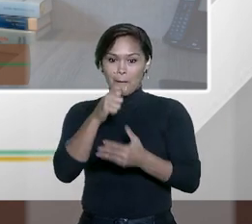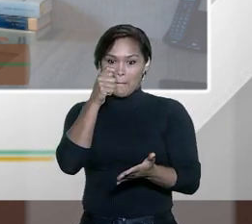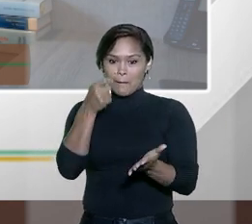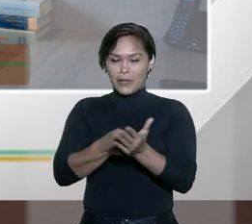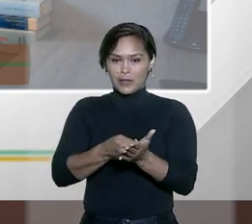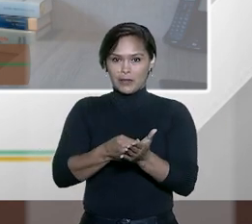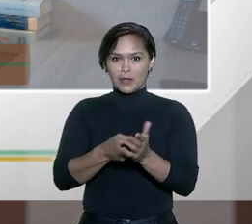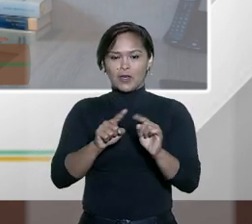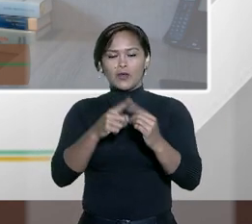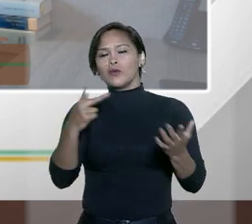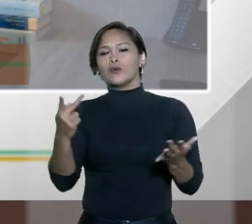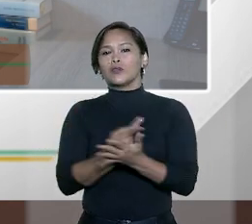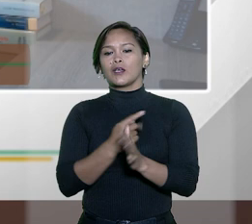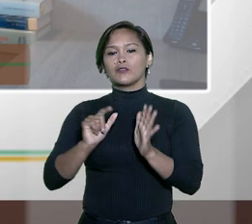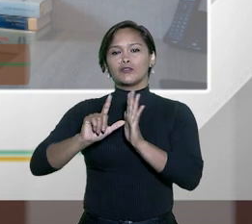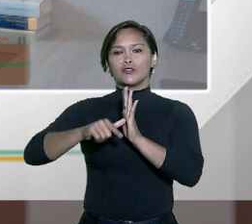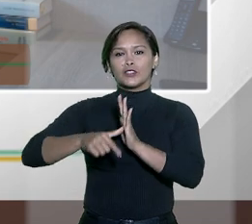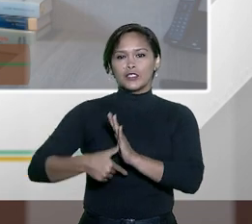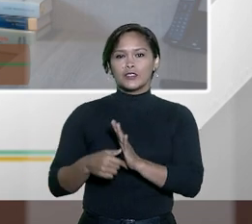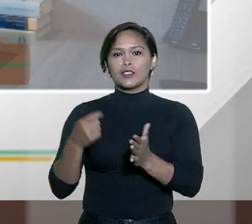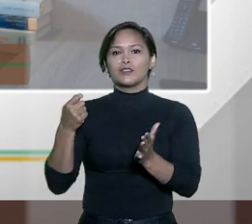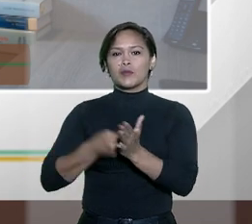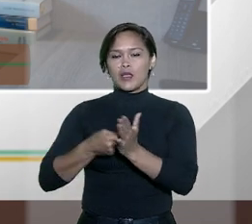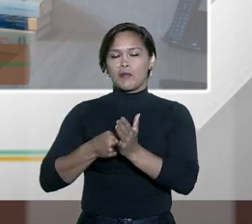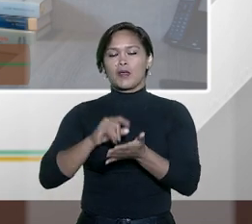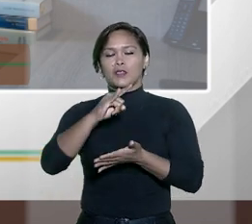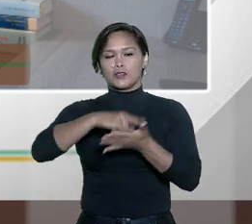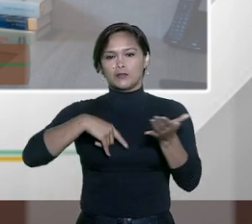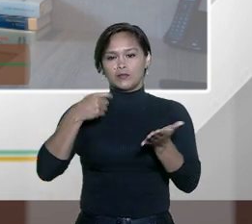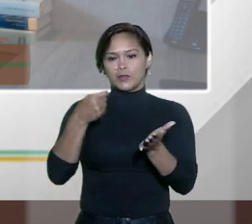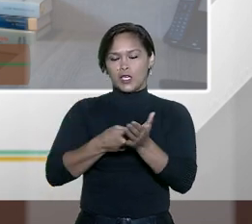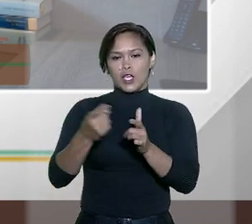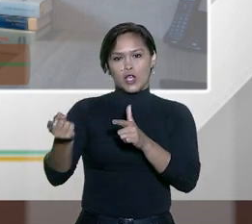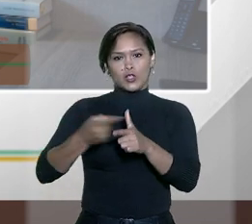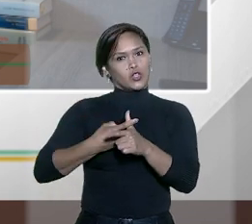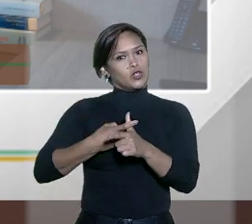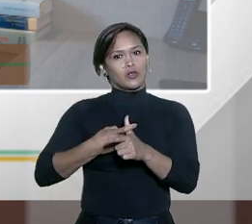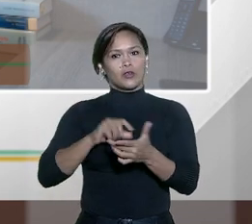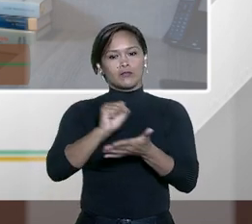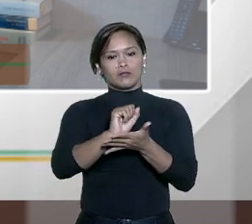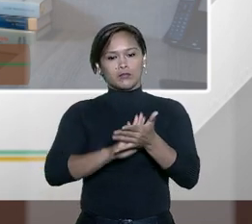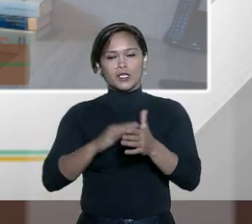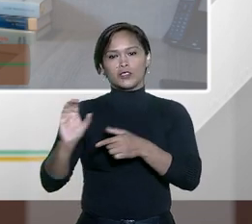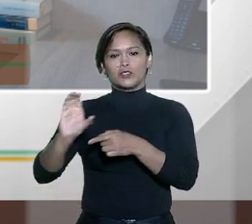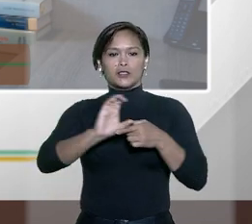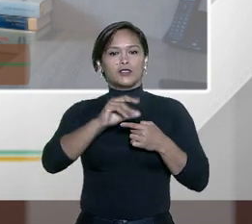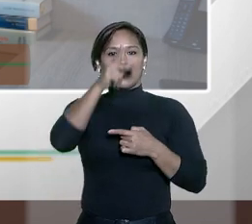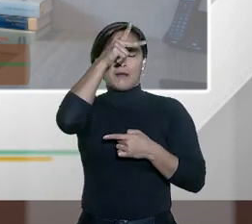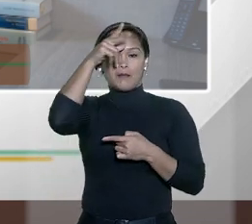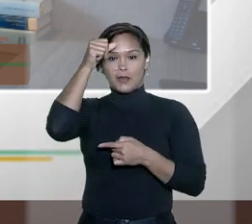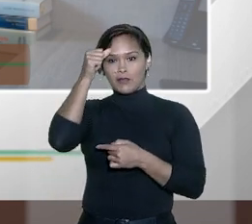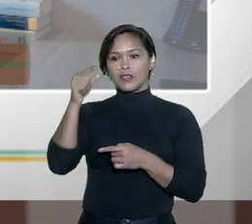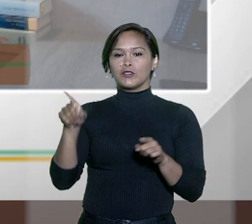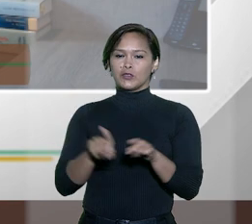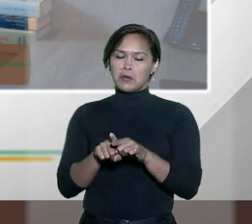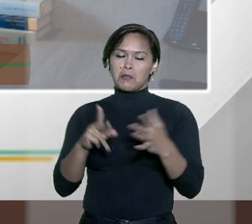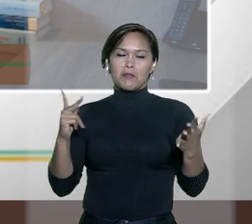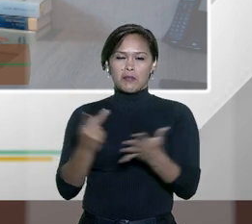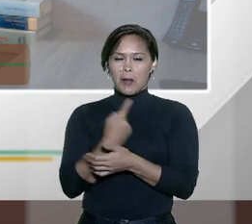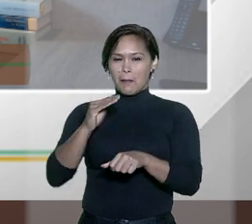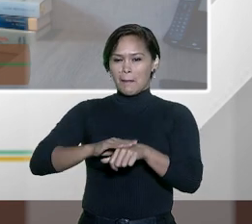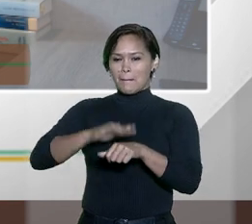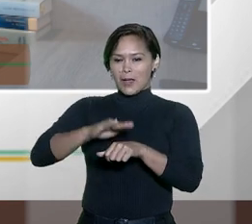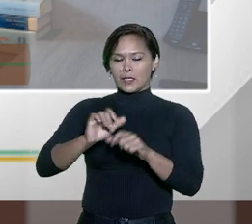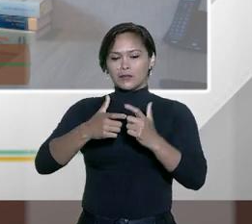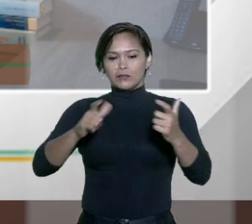pagamento. O que ocorre de atraso de pagamento de precatórios é mais para precatórios de estados e municípios, né, que